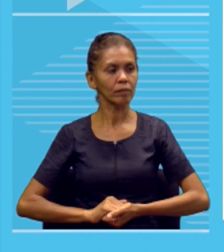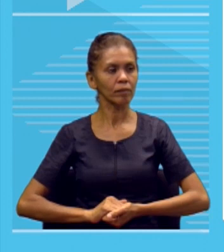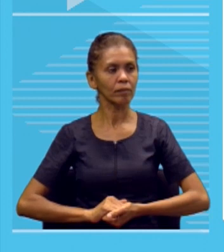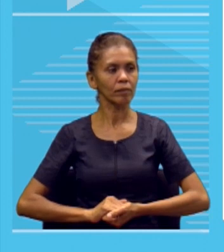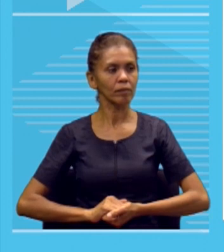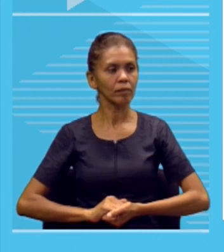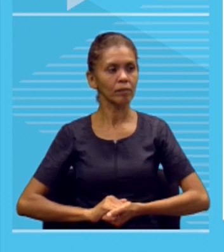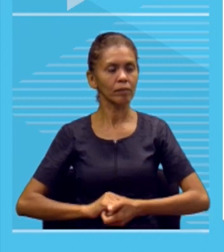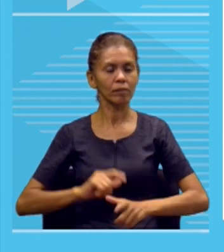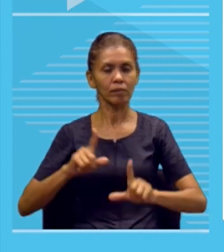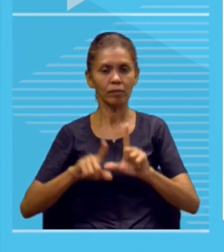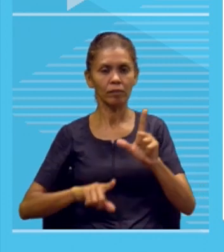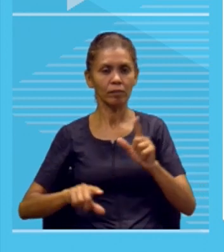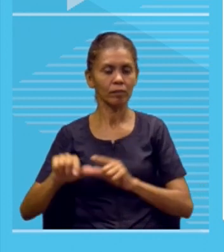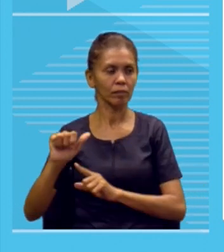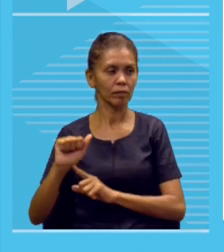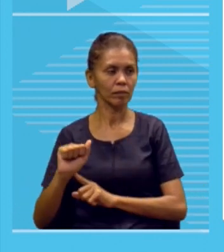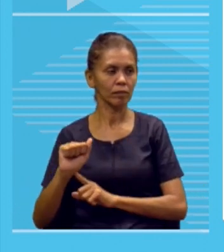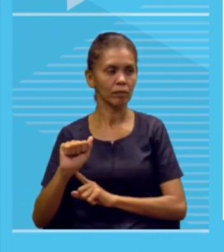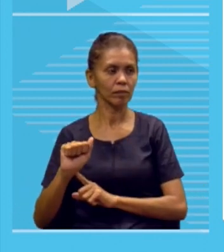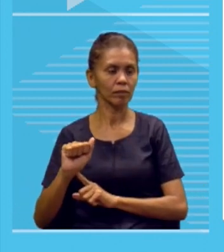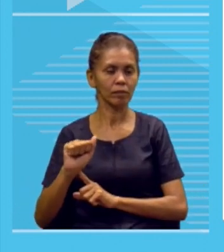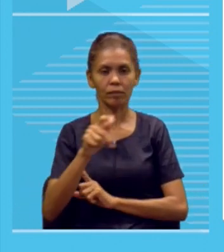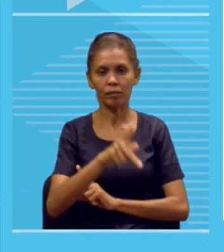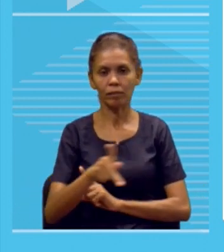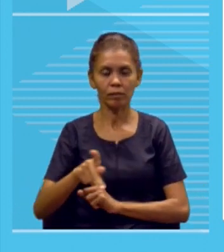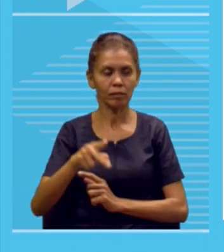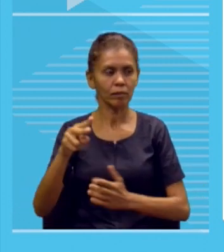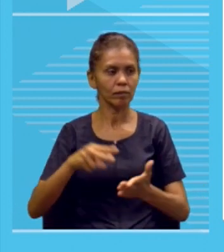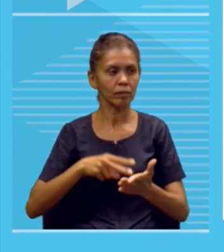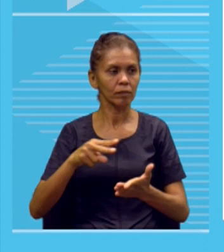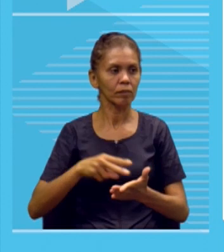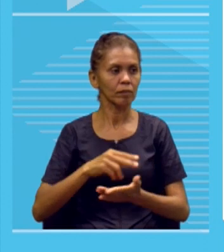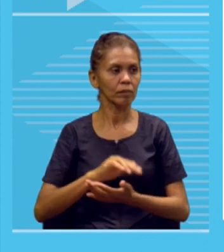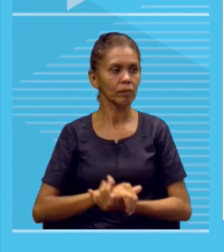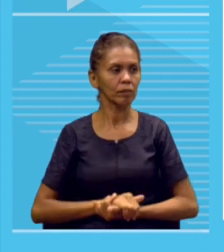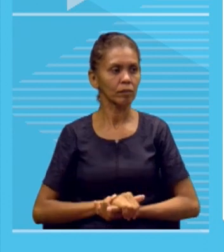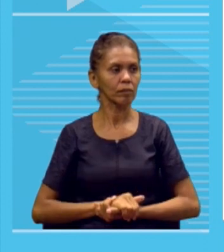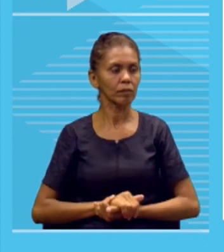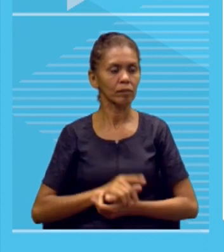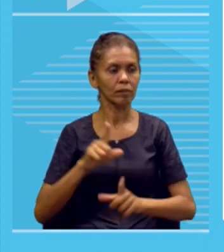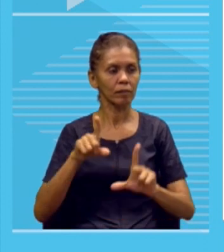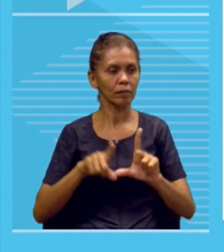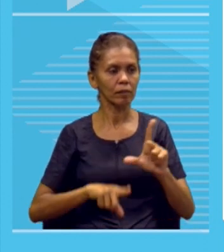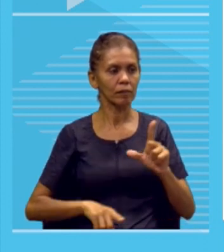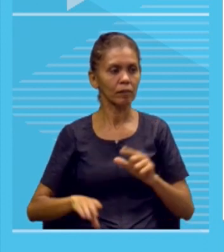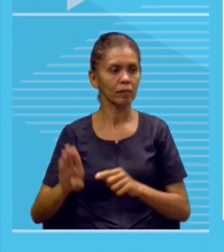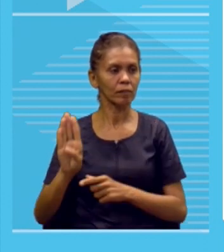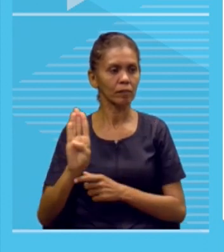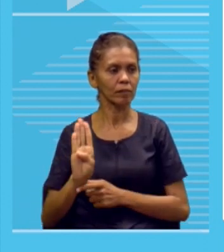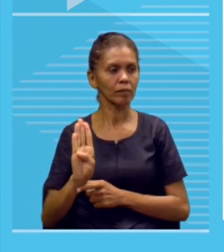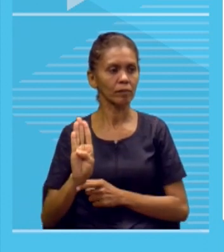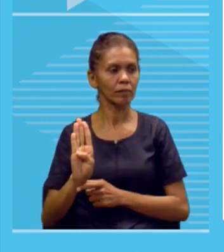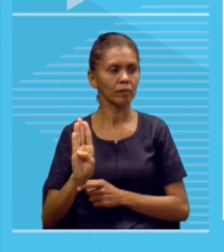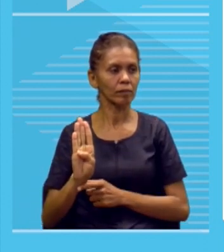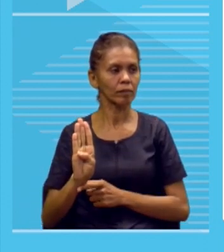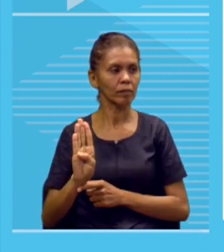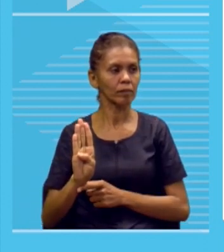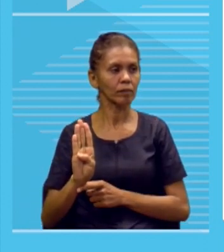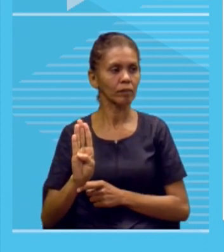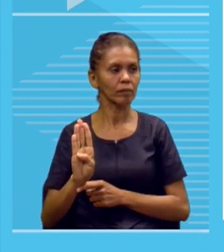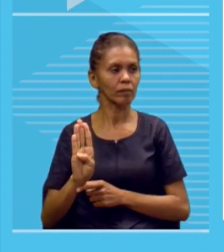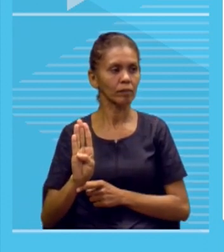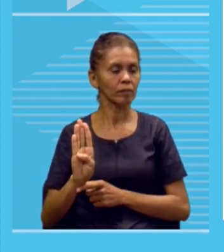setores primários e secundários. Bom, vamos ver as outras. Letra B, a terceirização